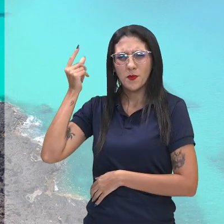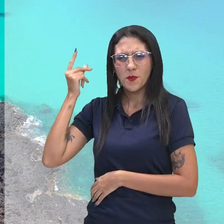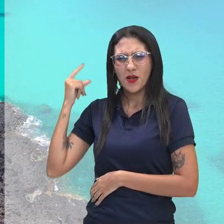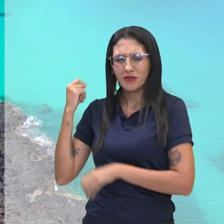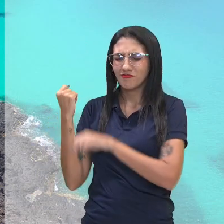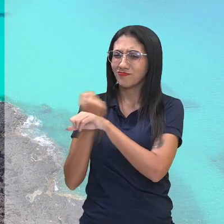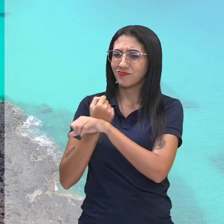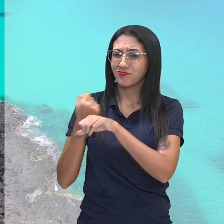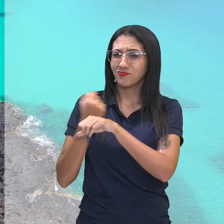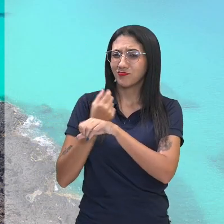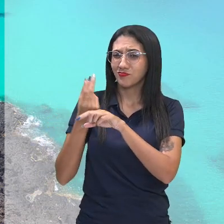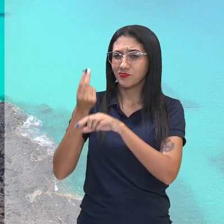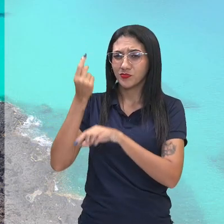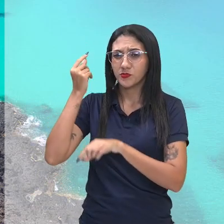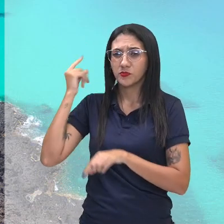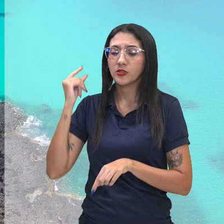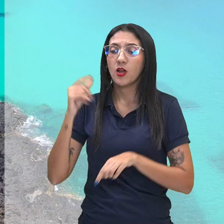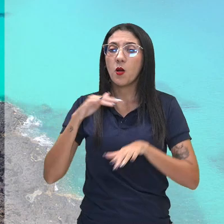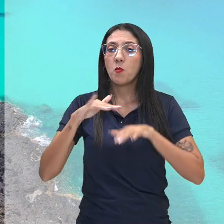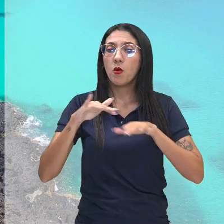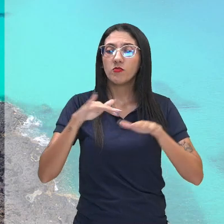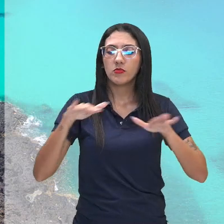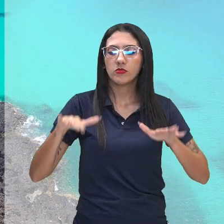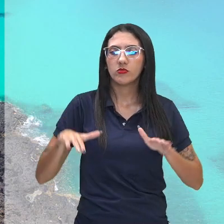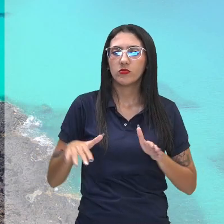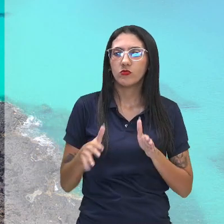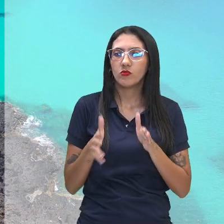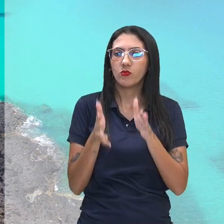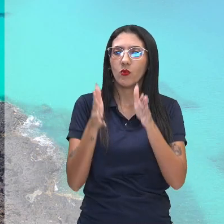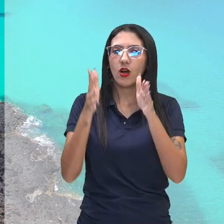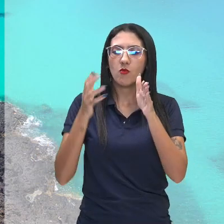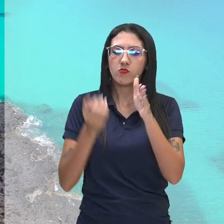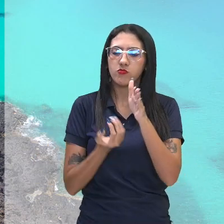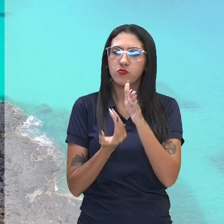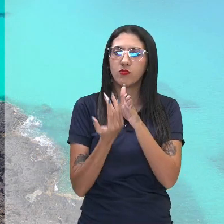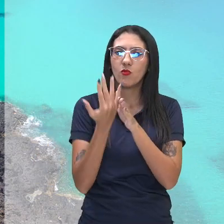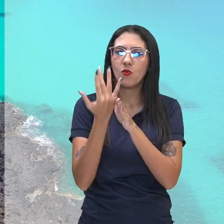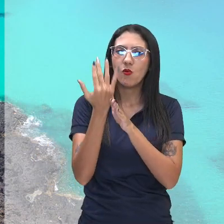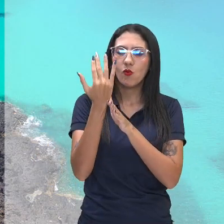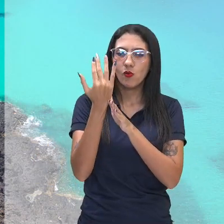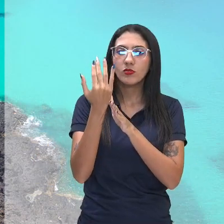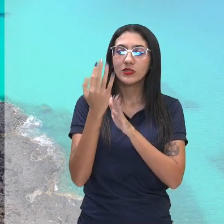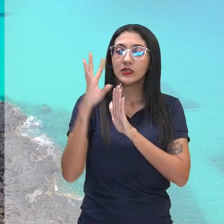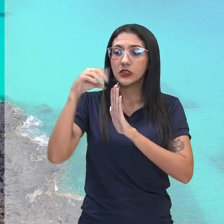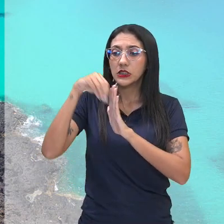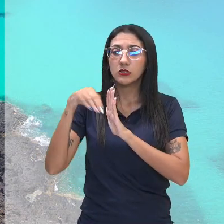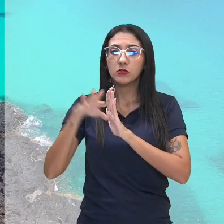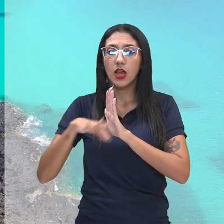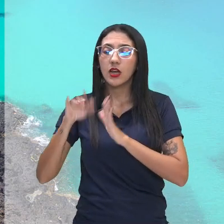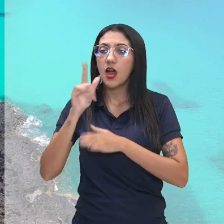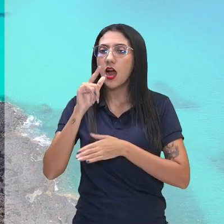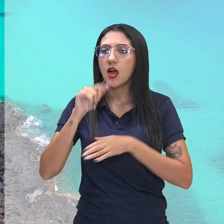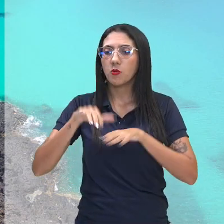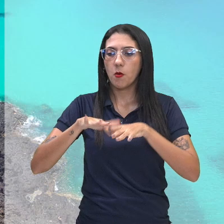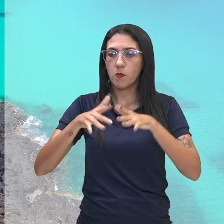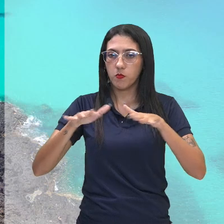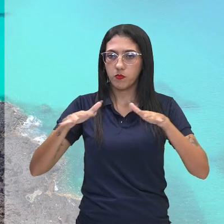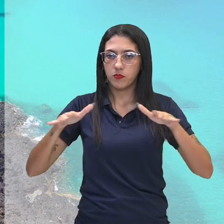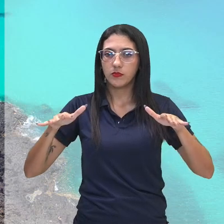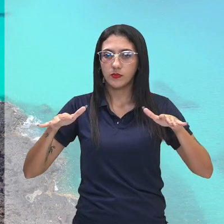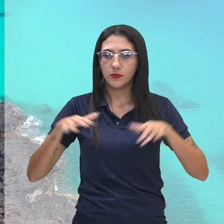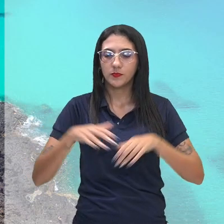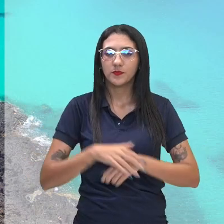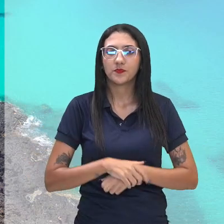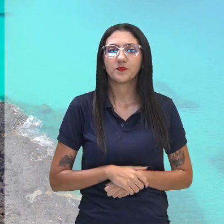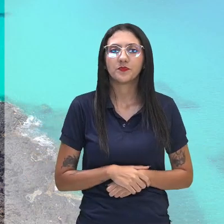né, oceânicas, né? Porque o vulcão ele também pode estar localizado ali em regiões oceânicas, como a gente pode estar observando.